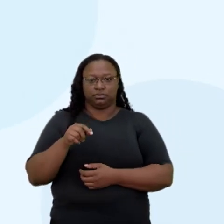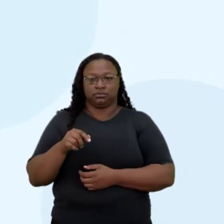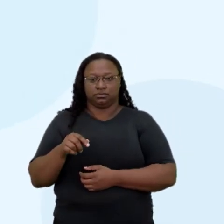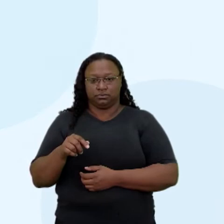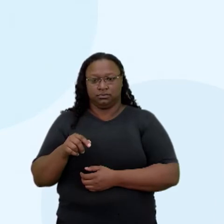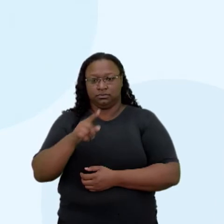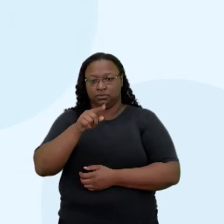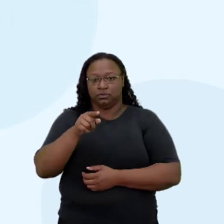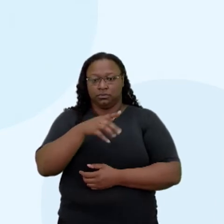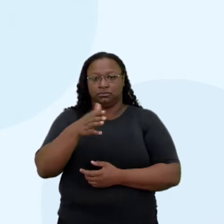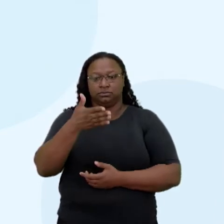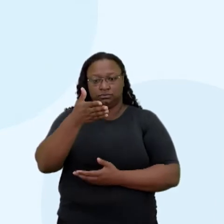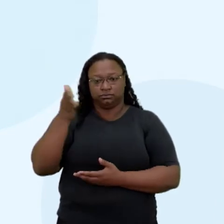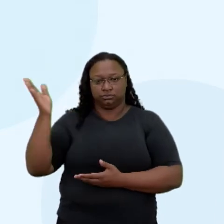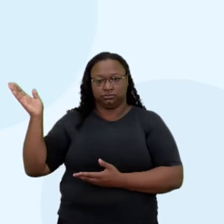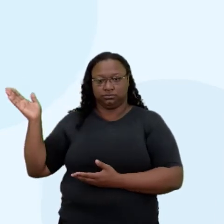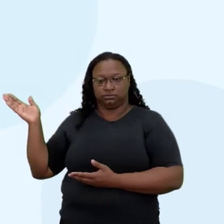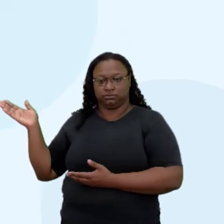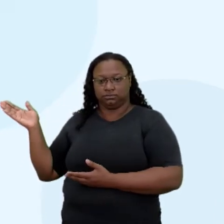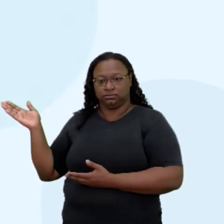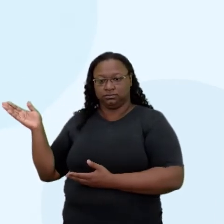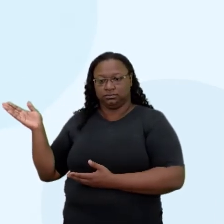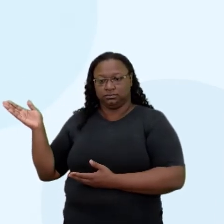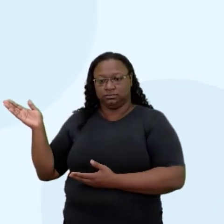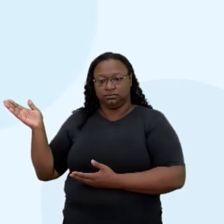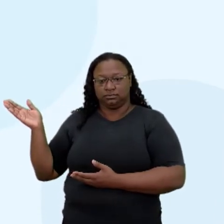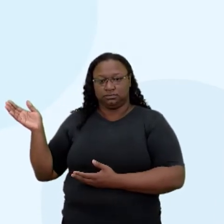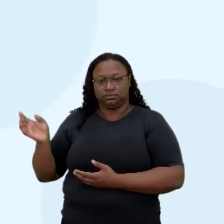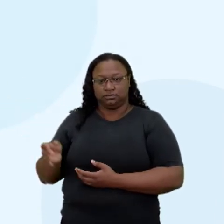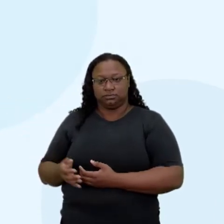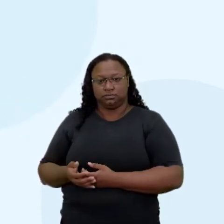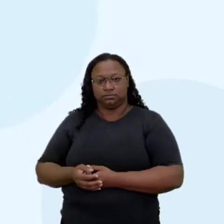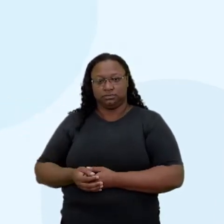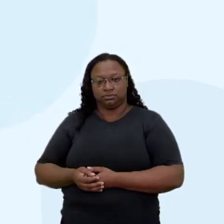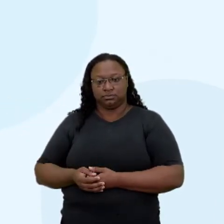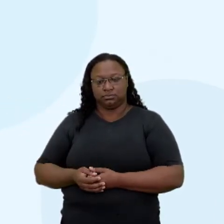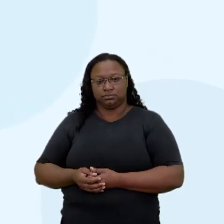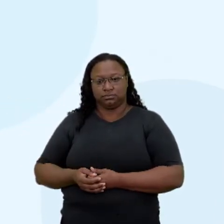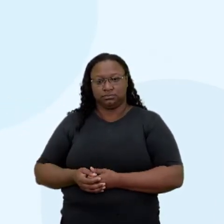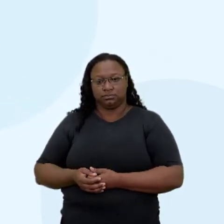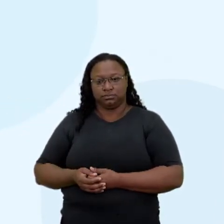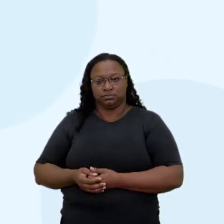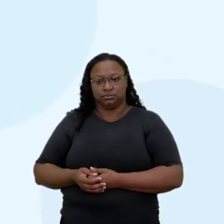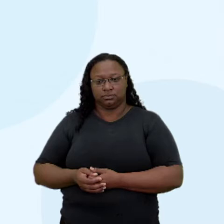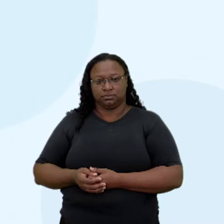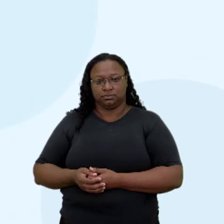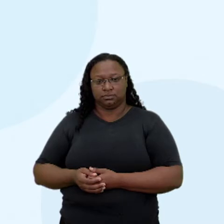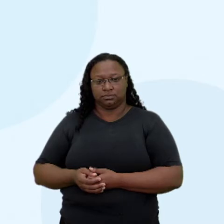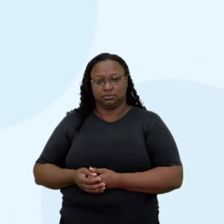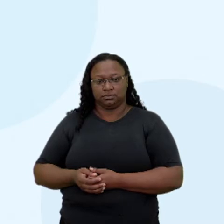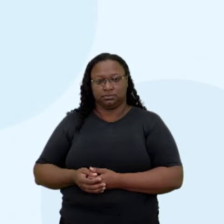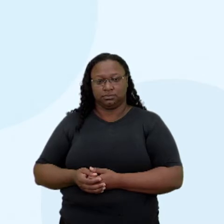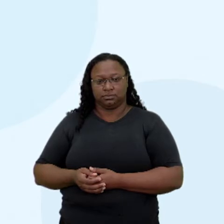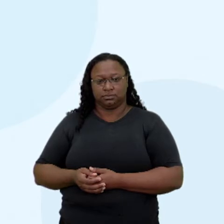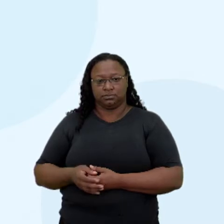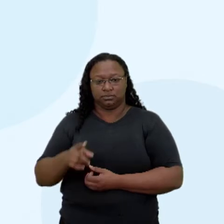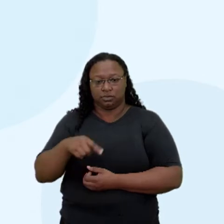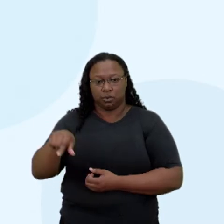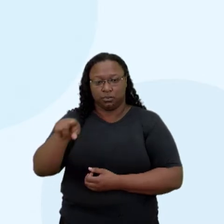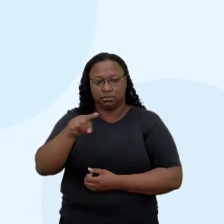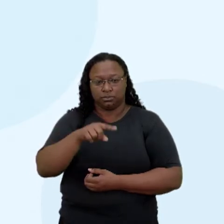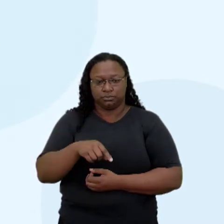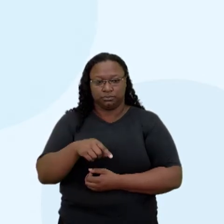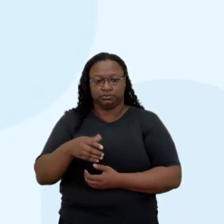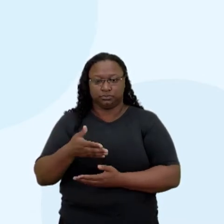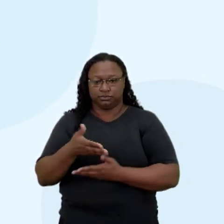está calculando a média aritmética simples do X. Da mesma maneira, a gente vai fazer o mesmo processo para o Y.